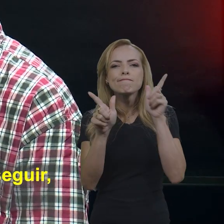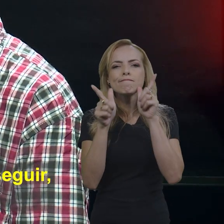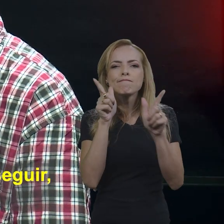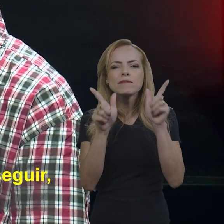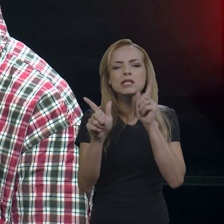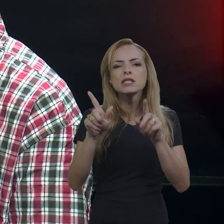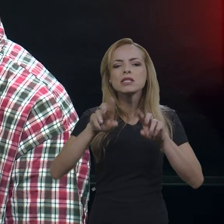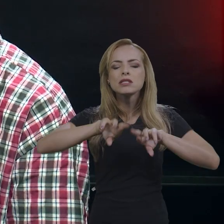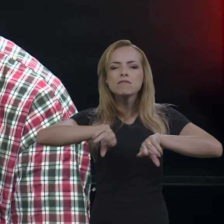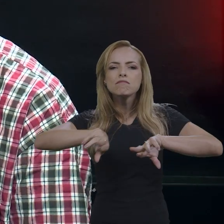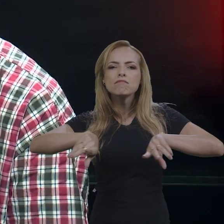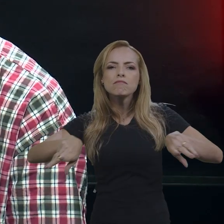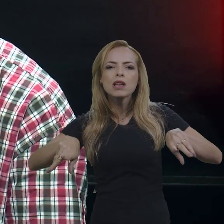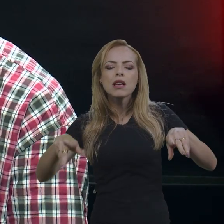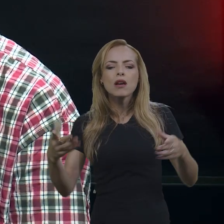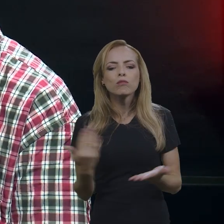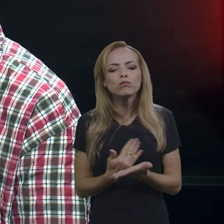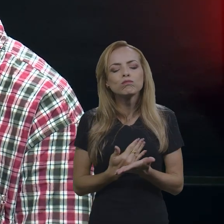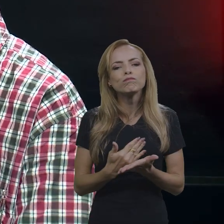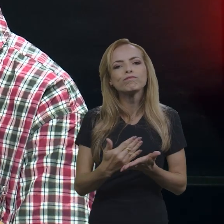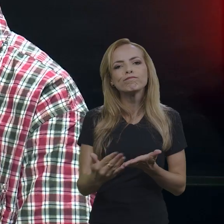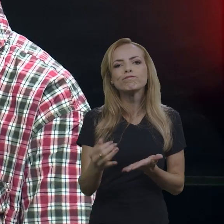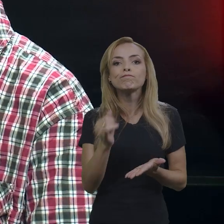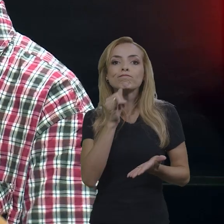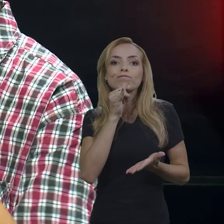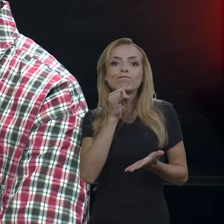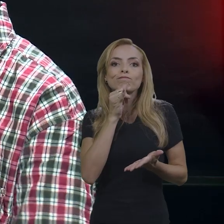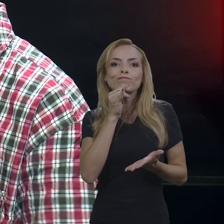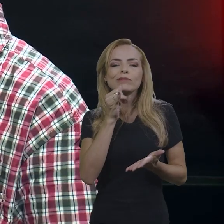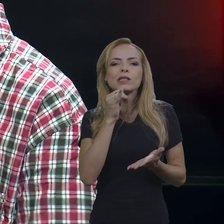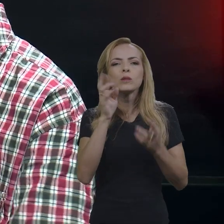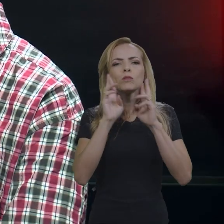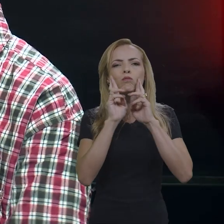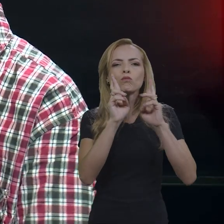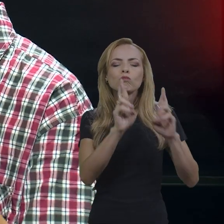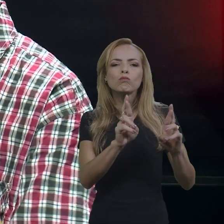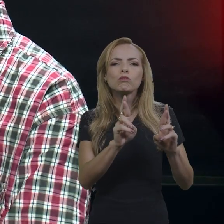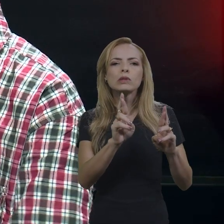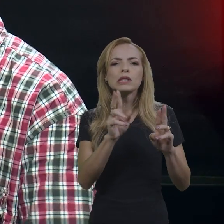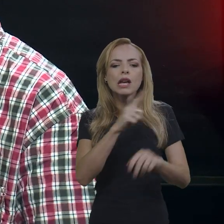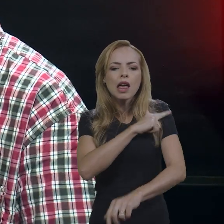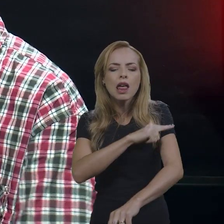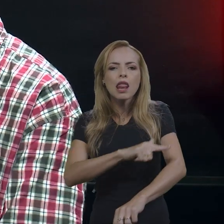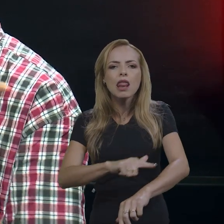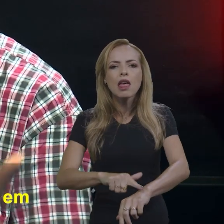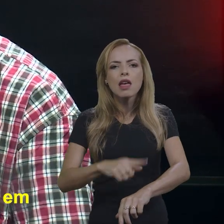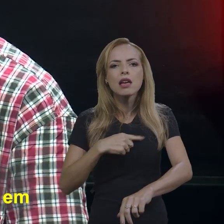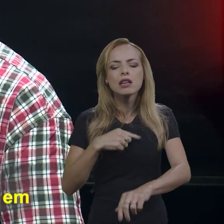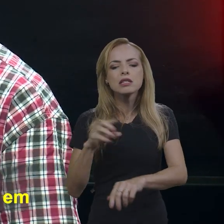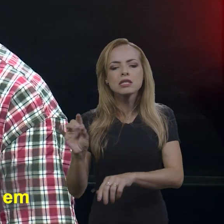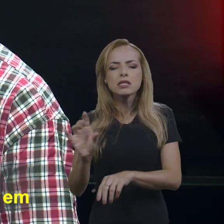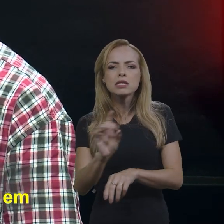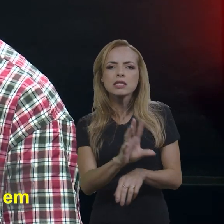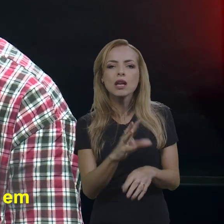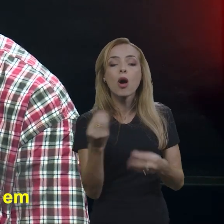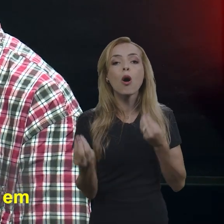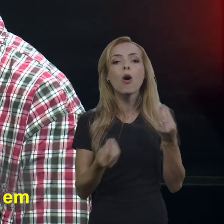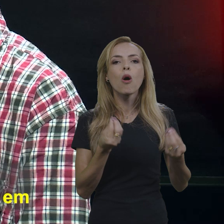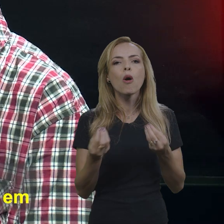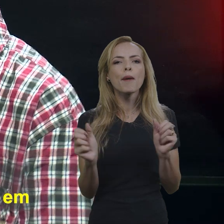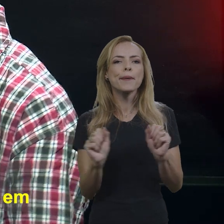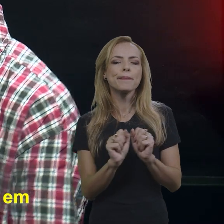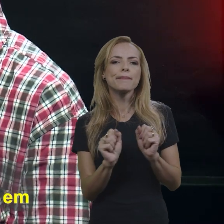conseguir, por vezes, assim, começar a escalonar, né, a desviar, né, dessa situação